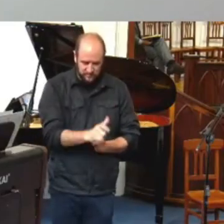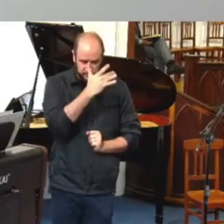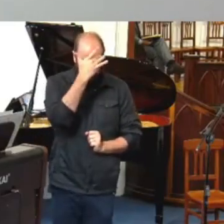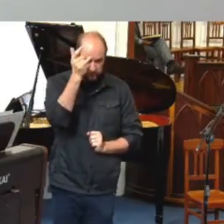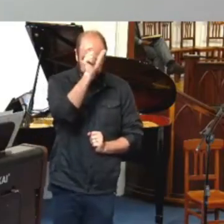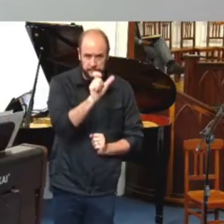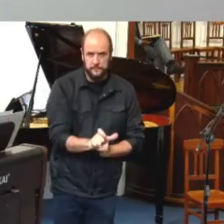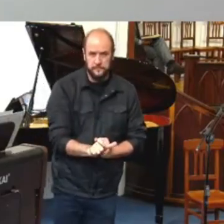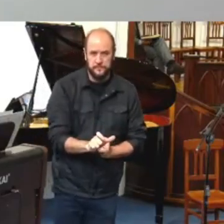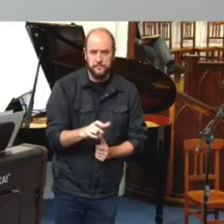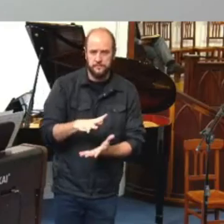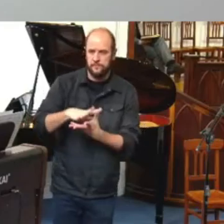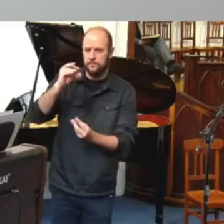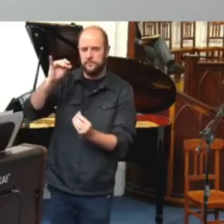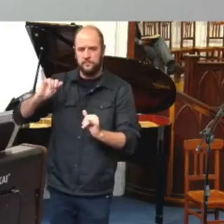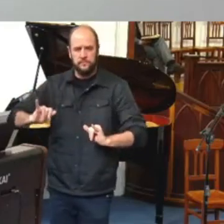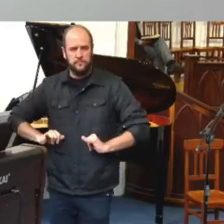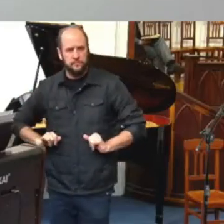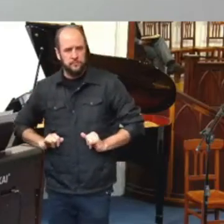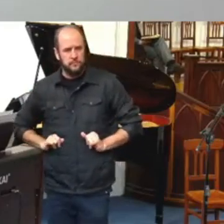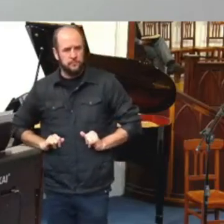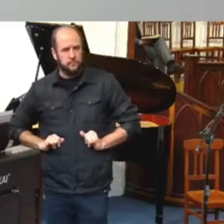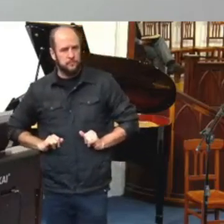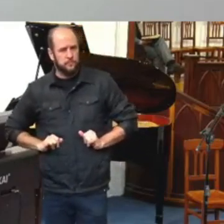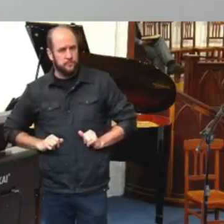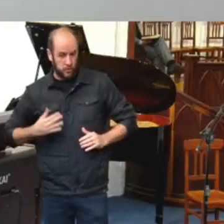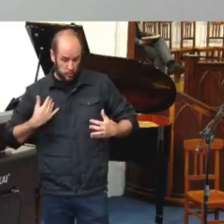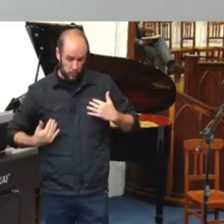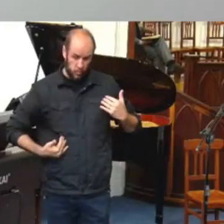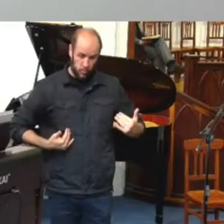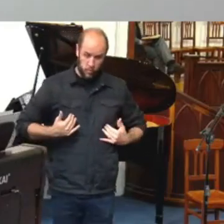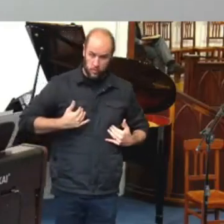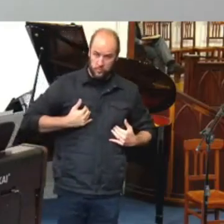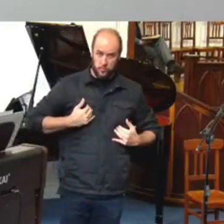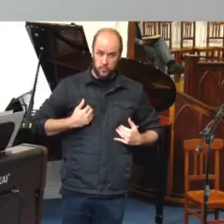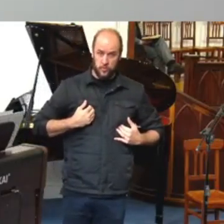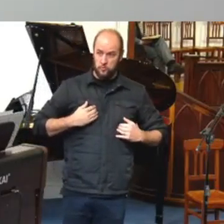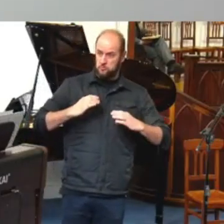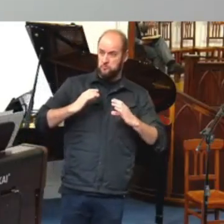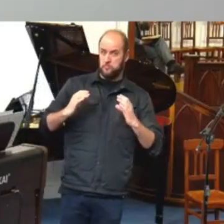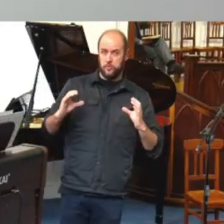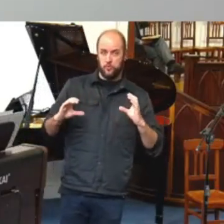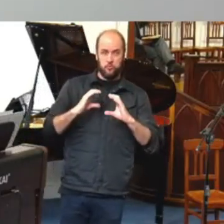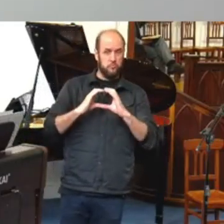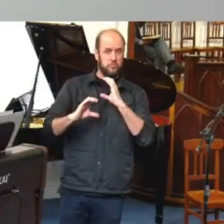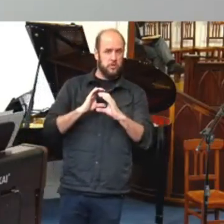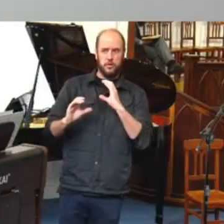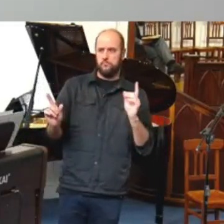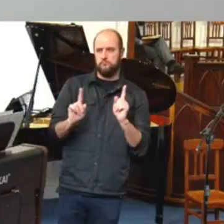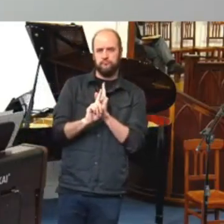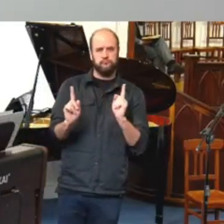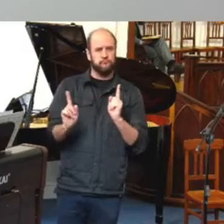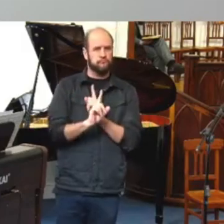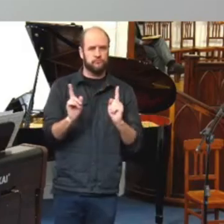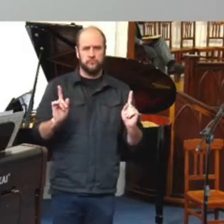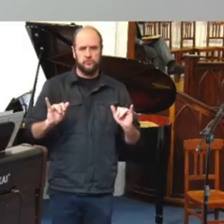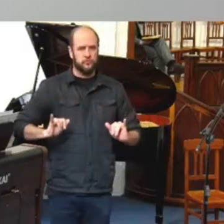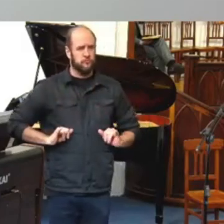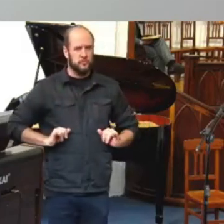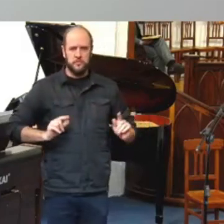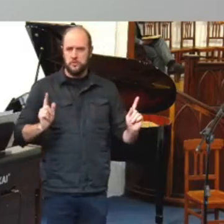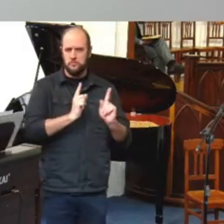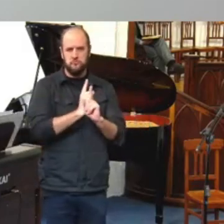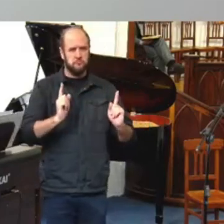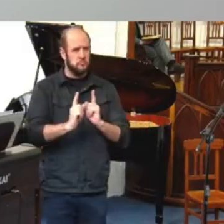alma sofre e externaliza para o corpo, que responde a essa dor. Não